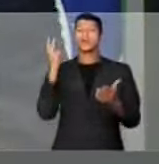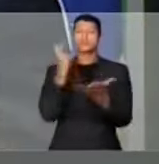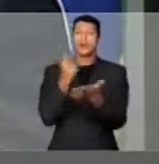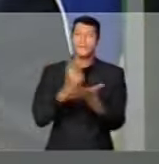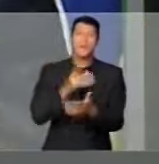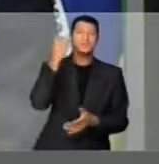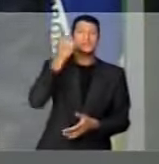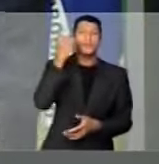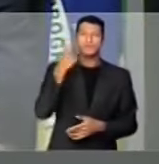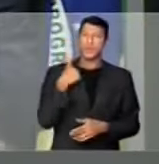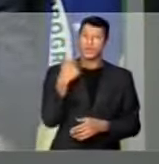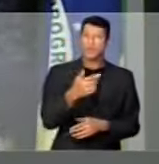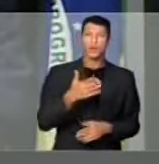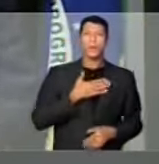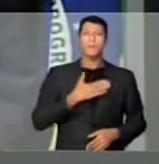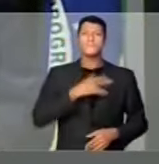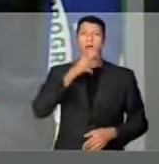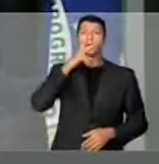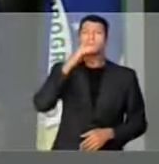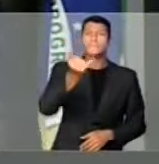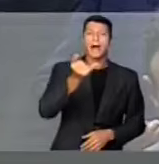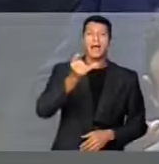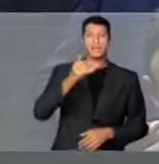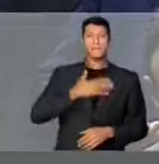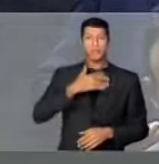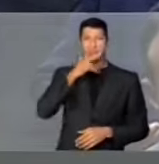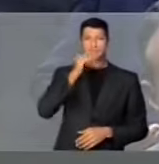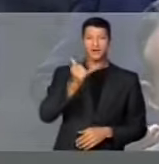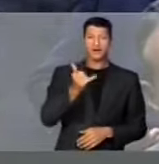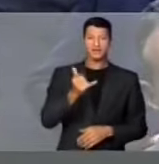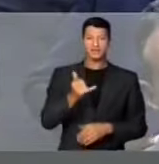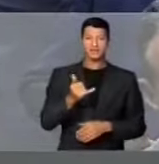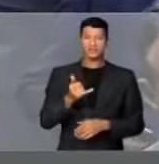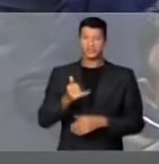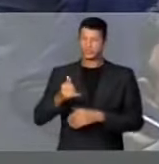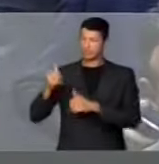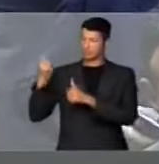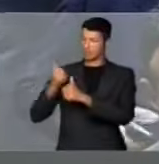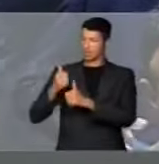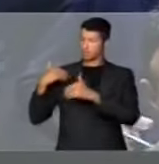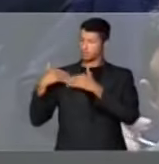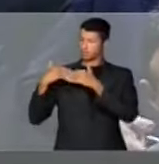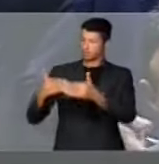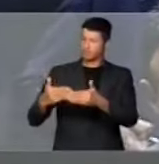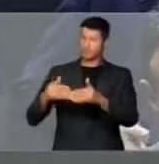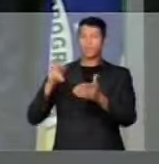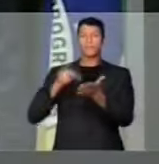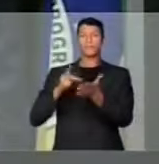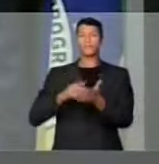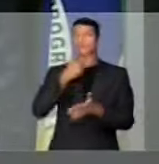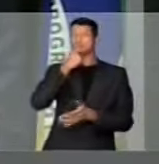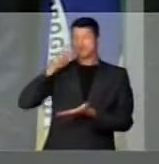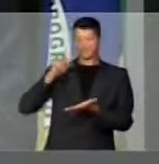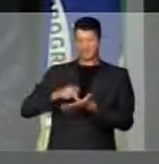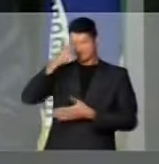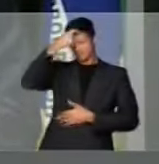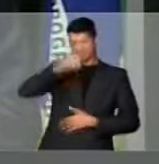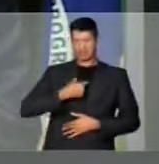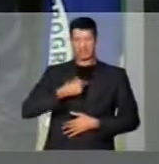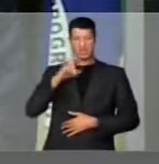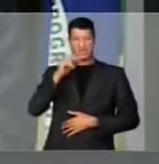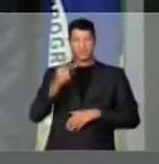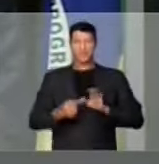deputado Pimenta, o meu pai, deputado Pimenta, deixou de ocupar cargos por ser honesto. Ele jamais